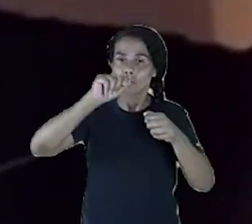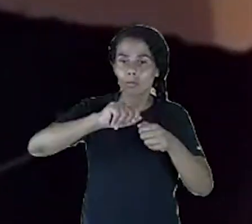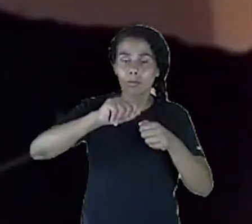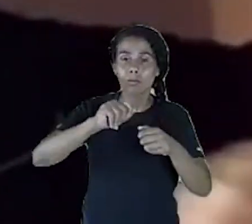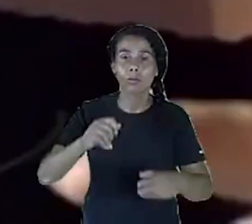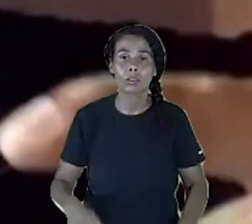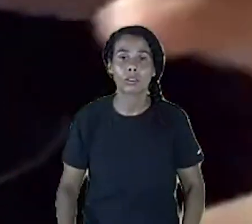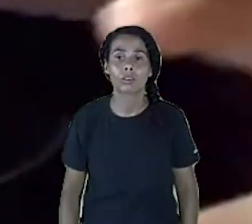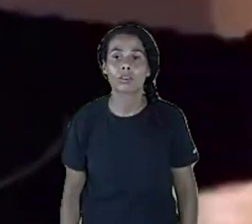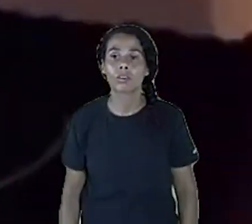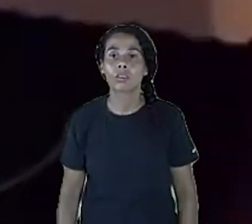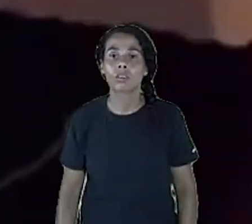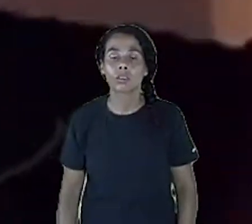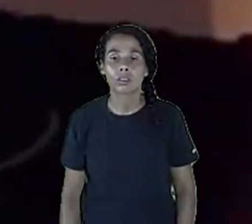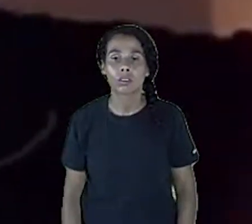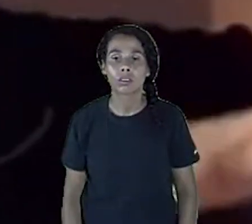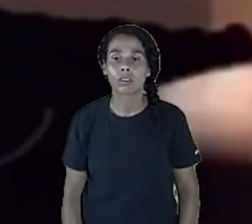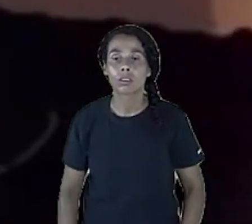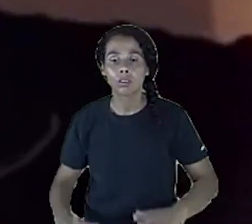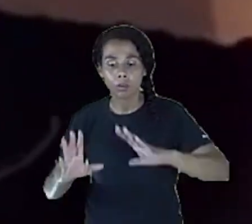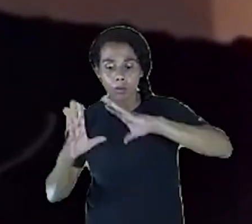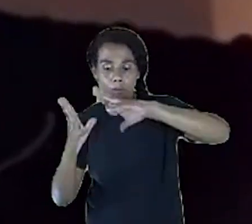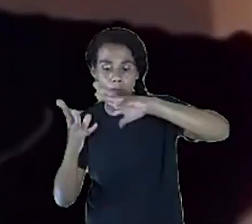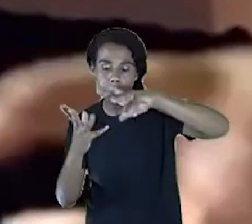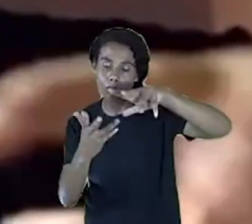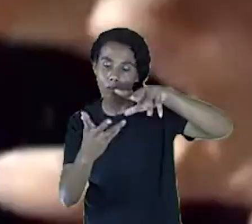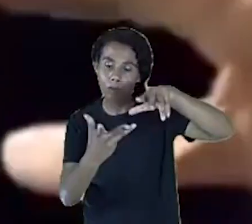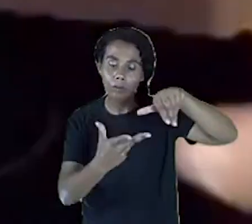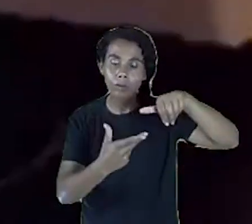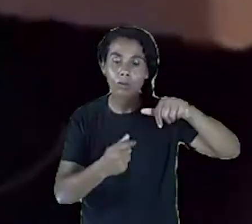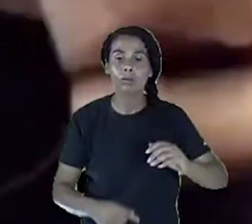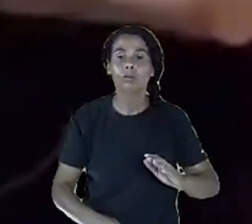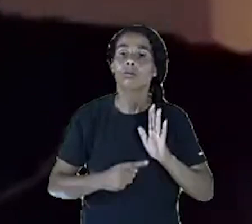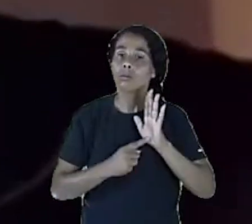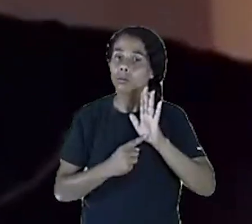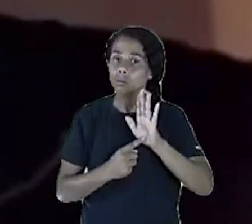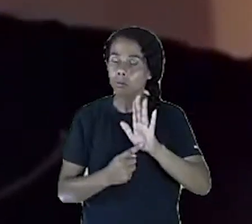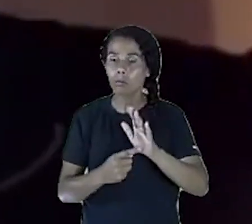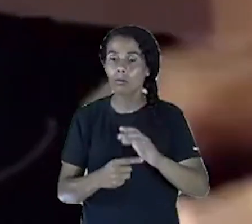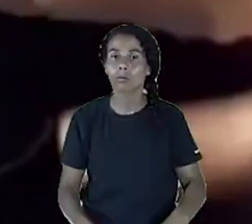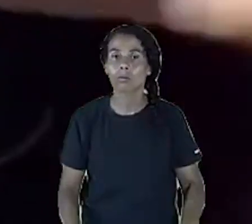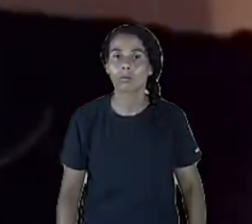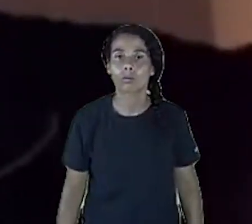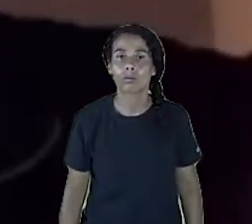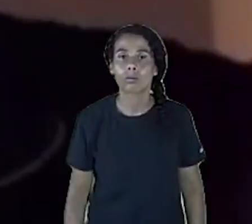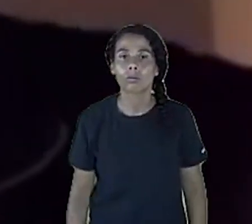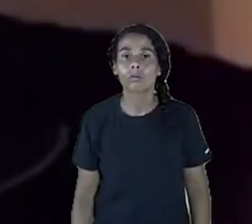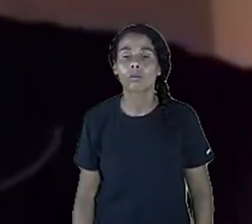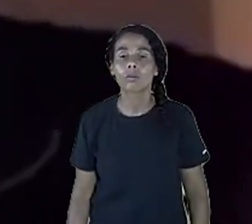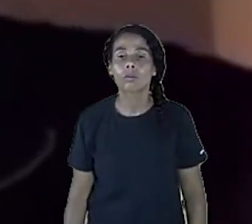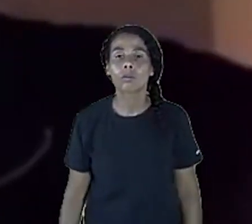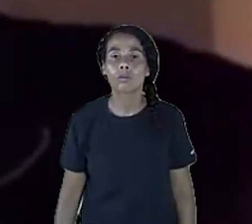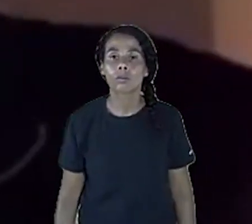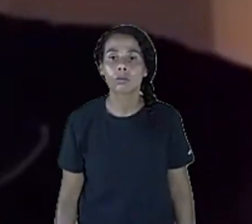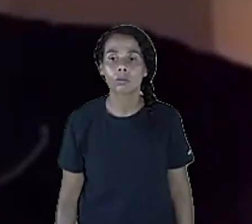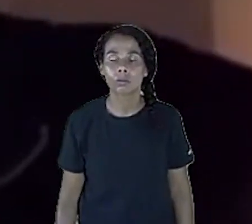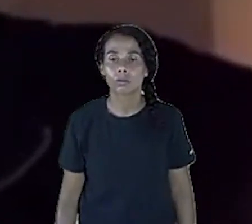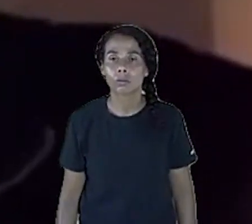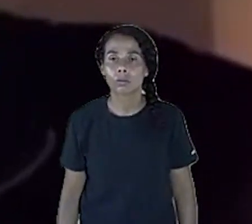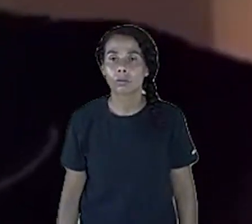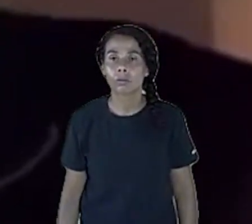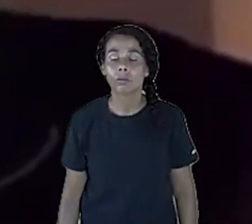mundo do ser, das coisas, do ser, dos múltiplos seres e etc.